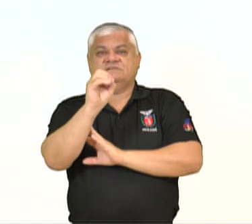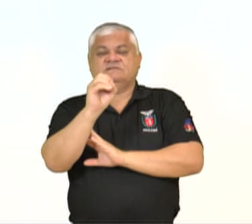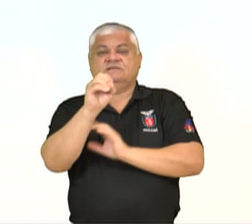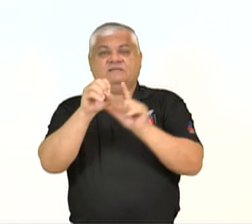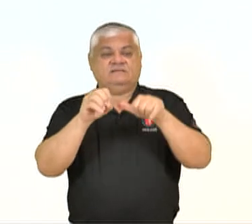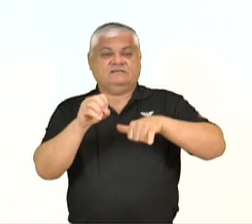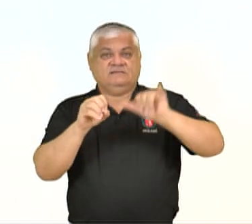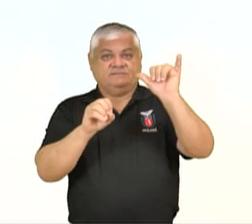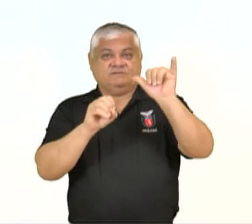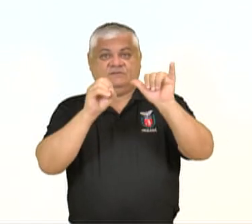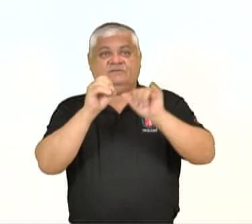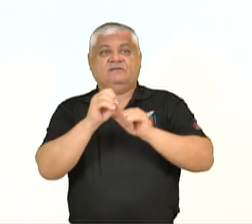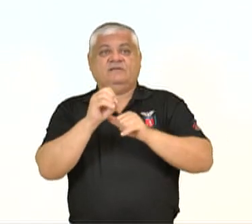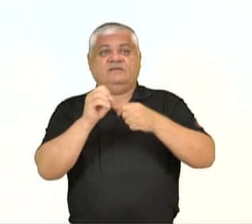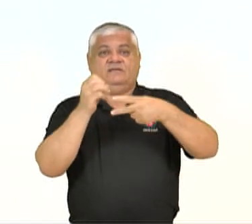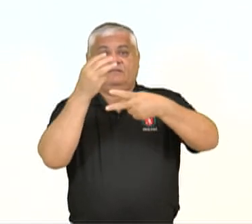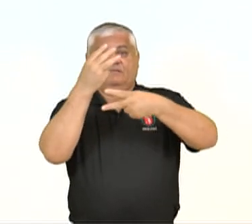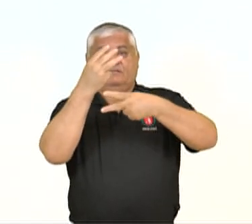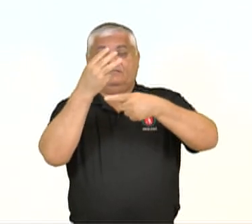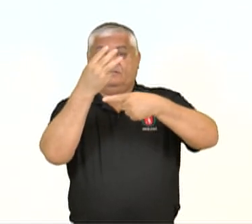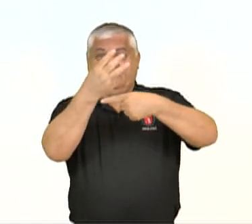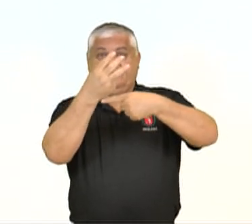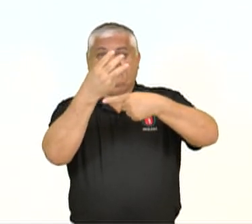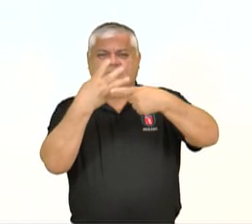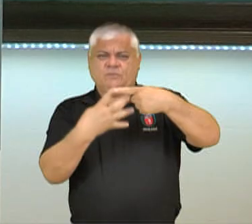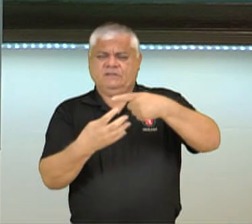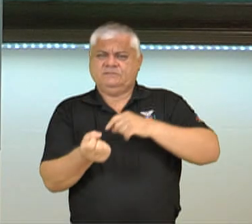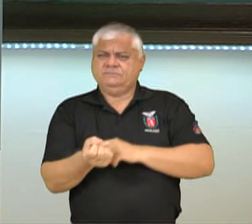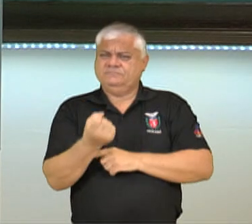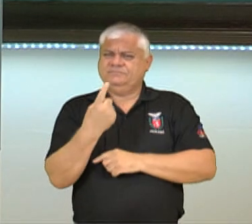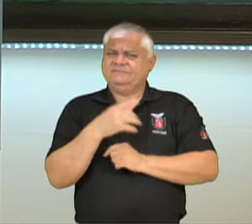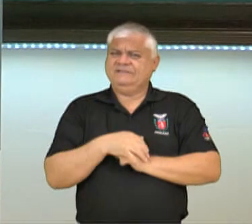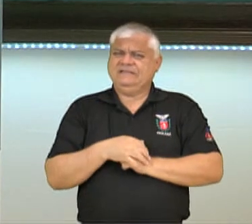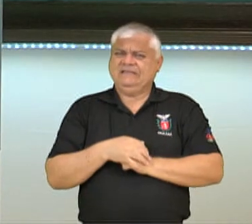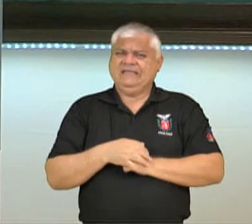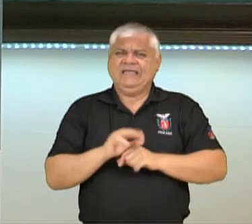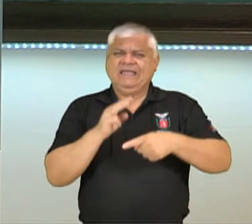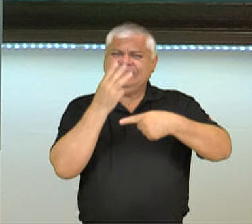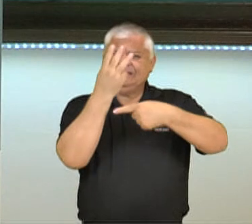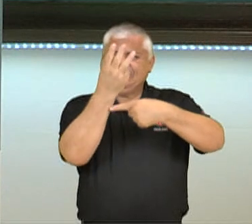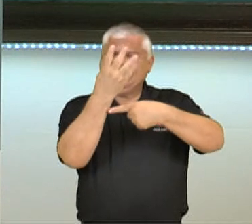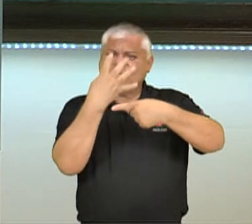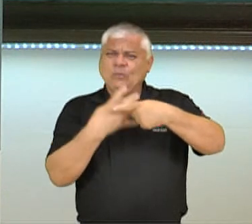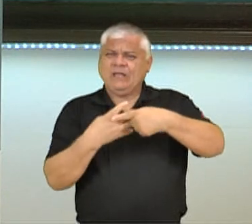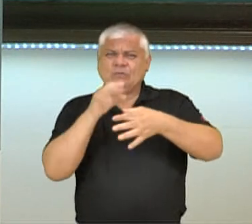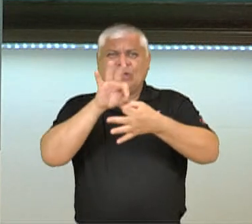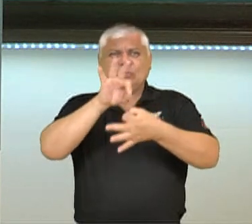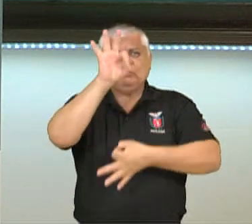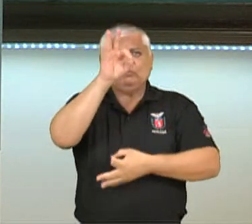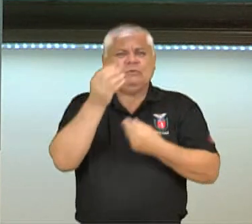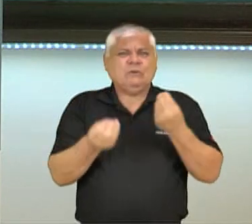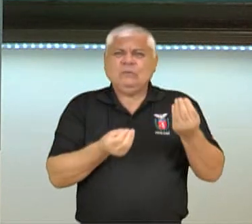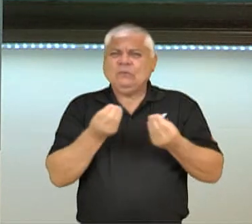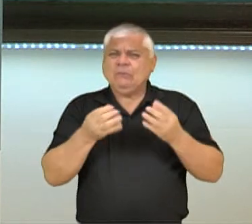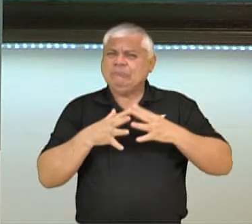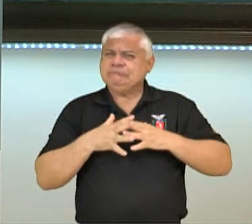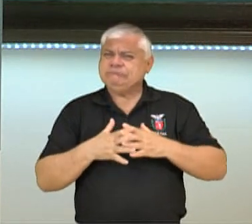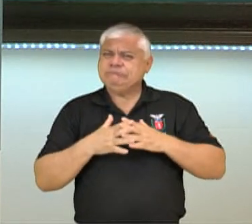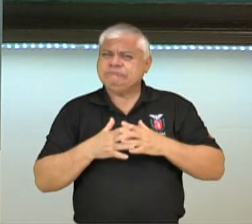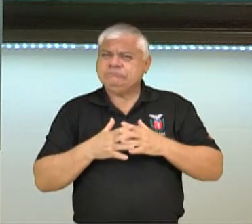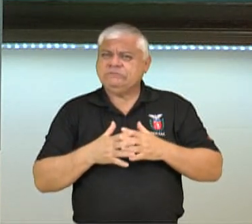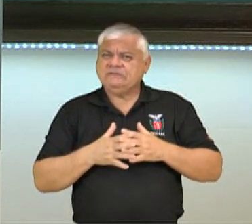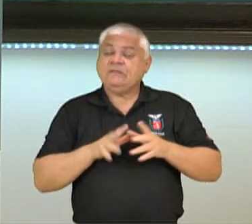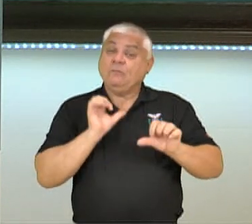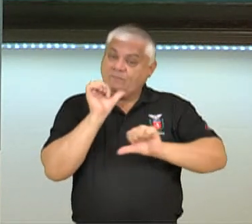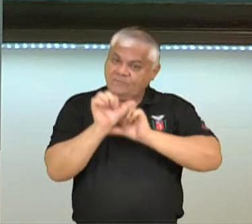do vértice é 3/4. É estranho, né, você pensar em uma medida e representá-la por meio de uma fração. Então